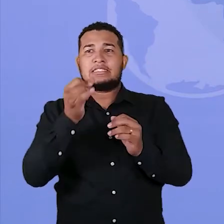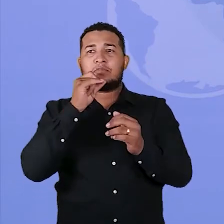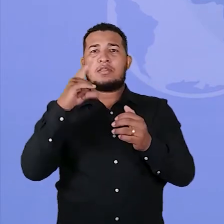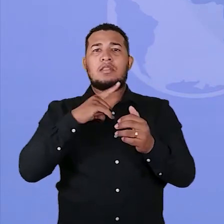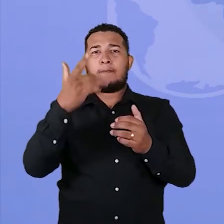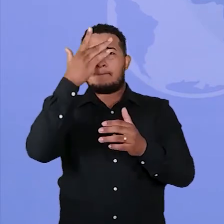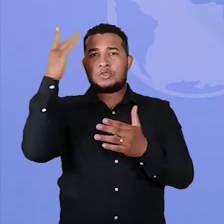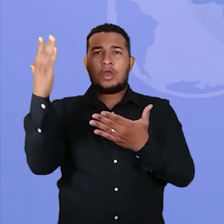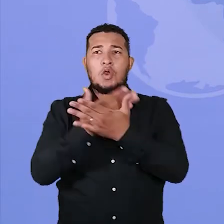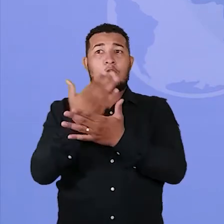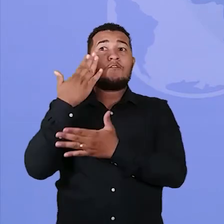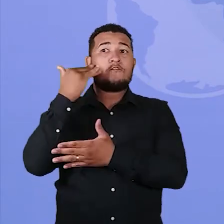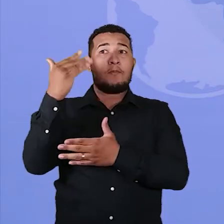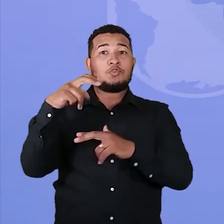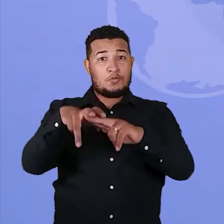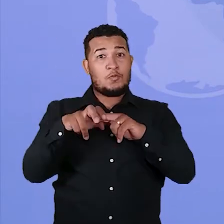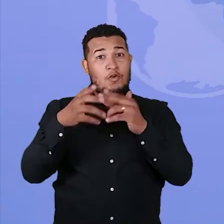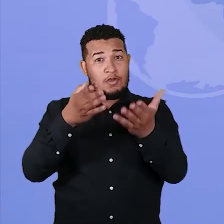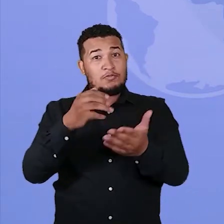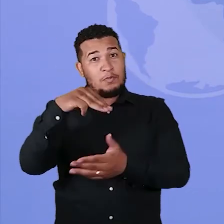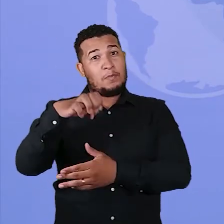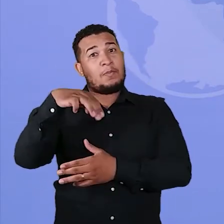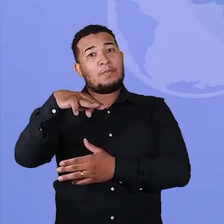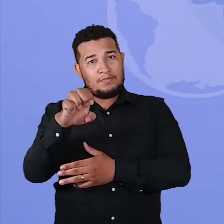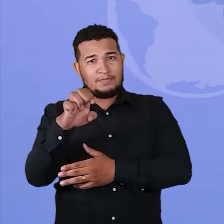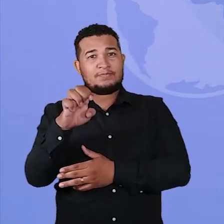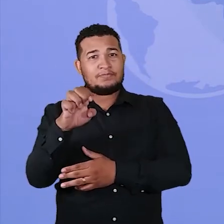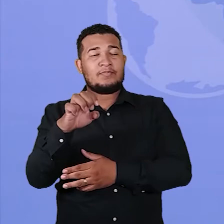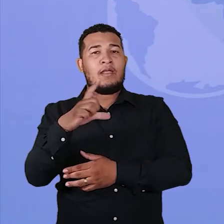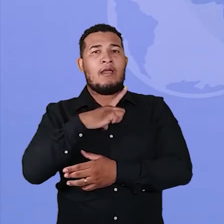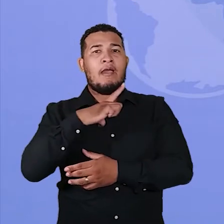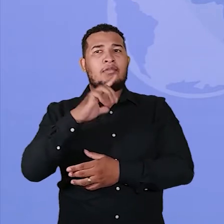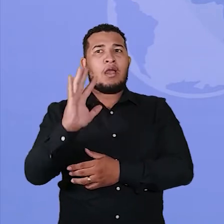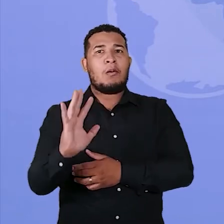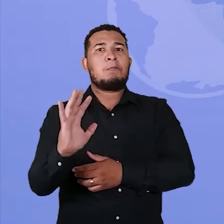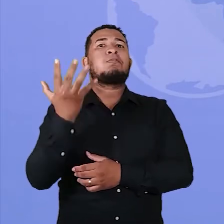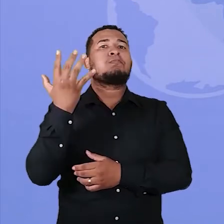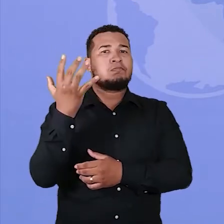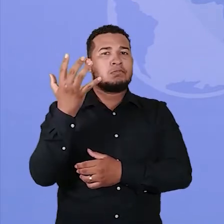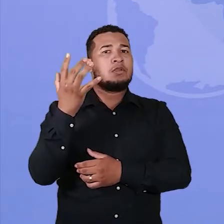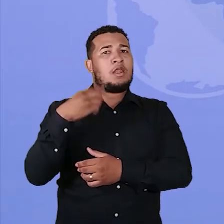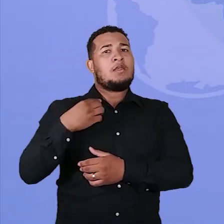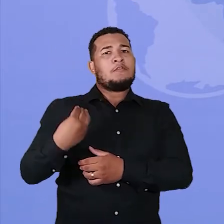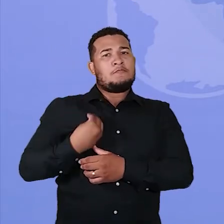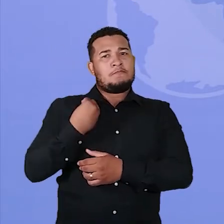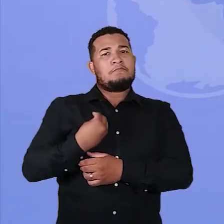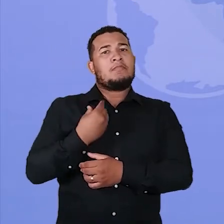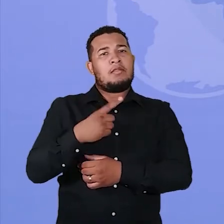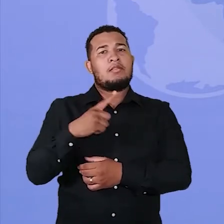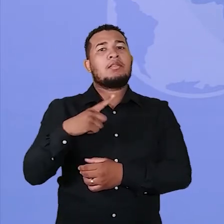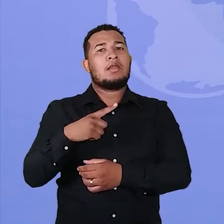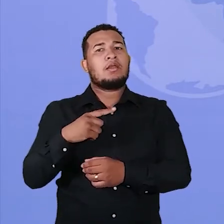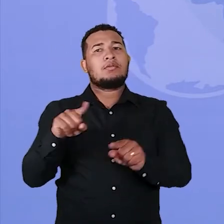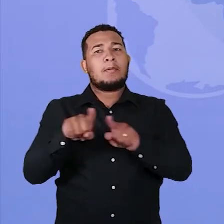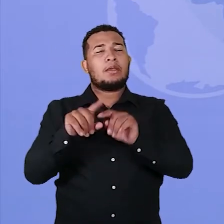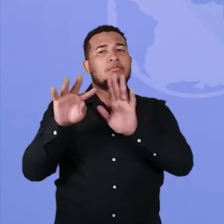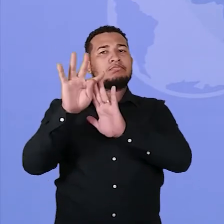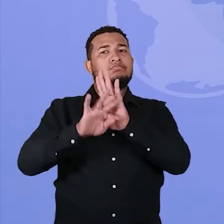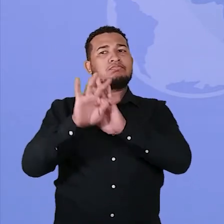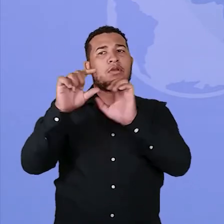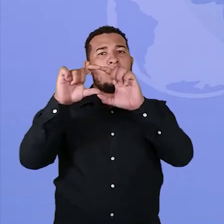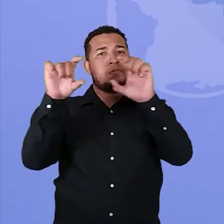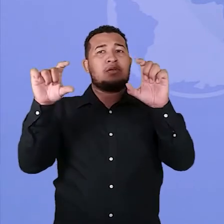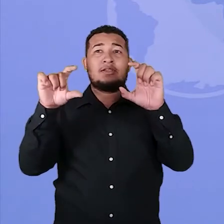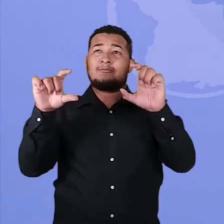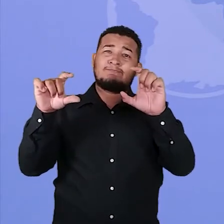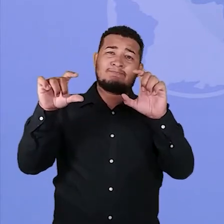ou alguém que ficou famoso justamente por causa do meme, e aí traz uma situação ali que ele está vivendo e uma fala